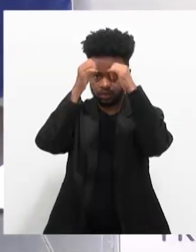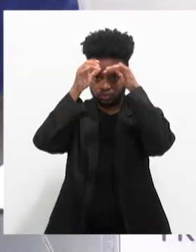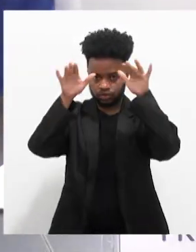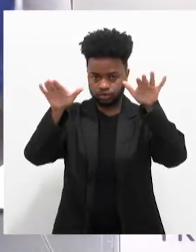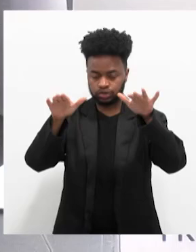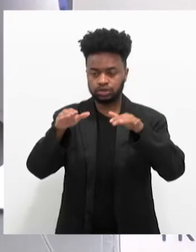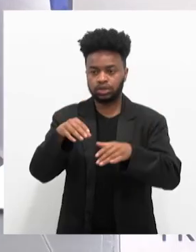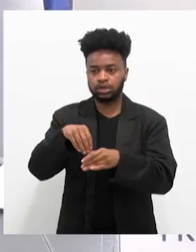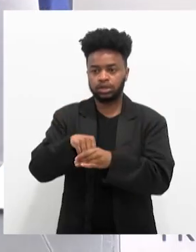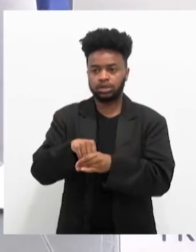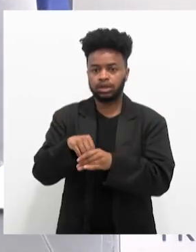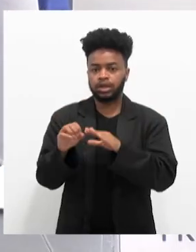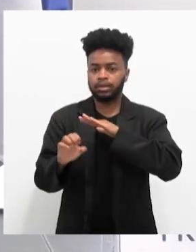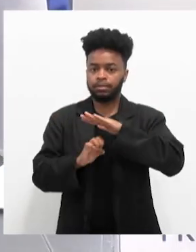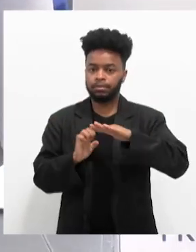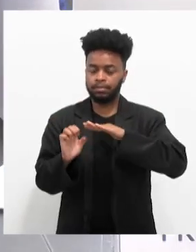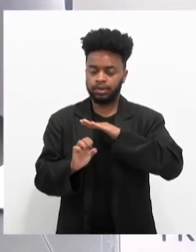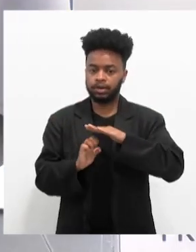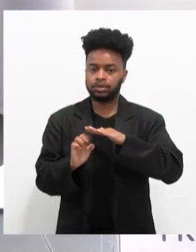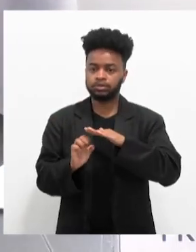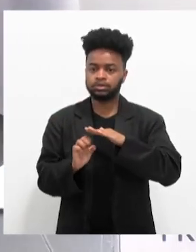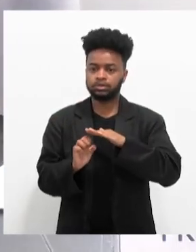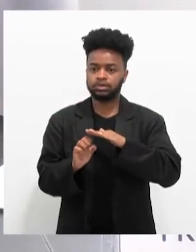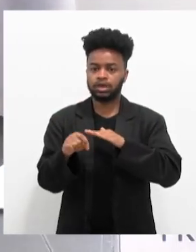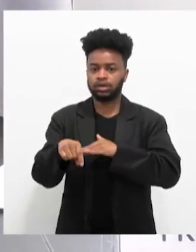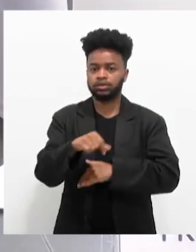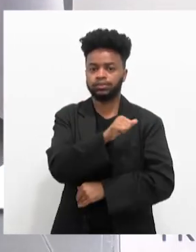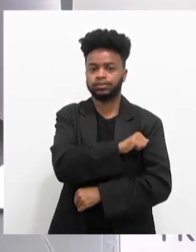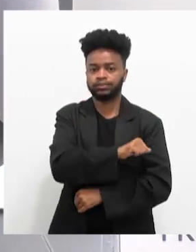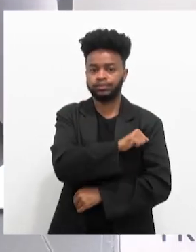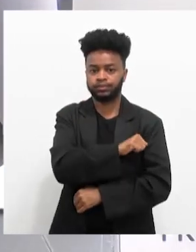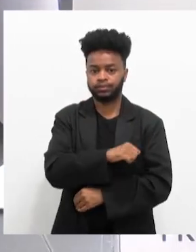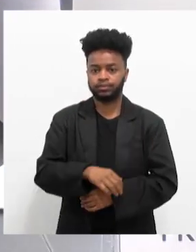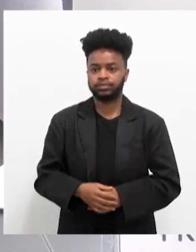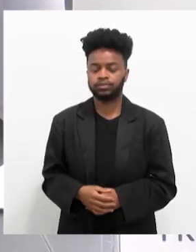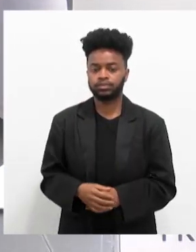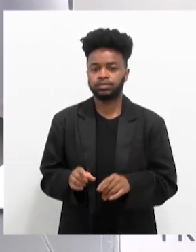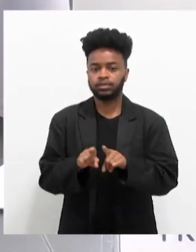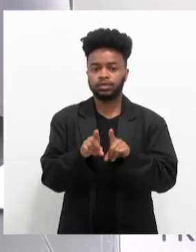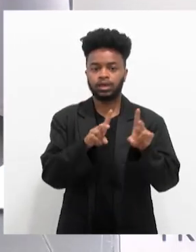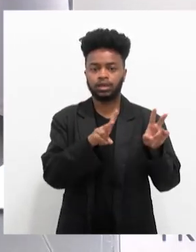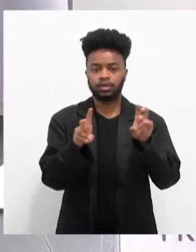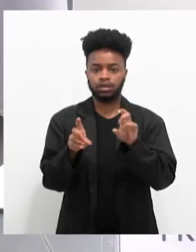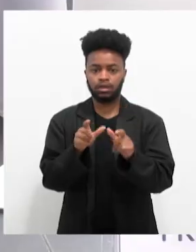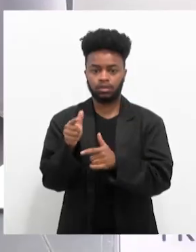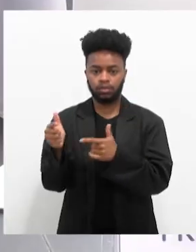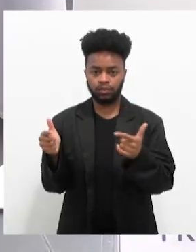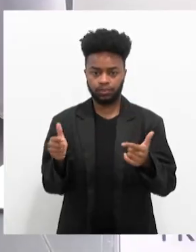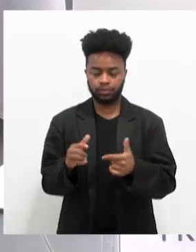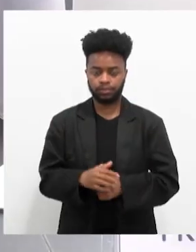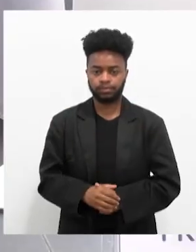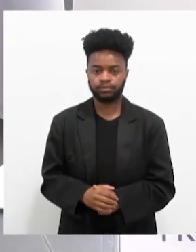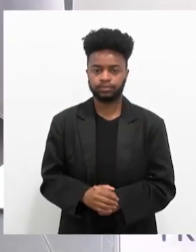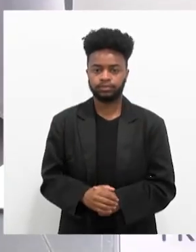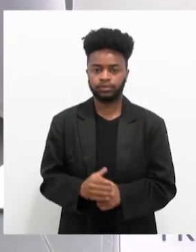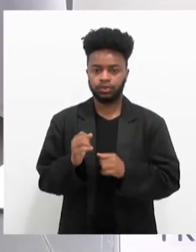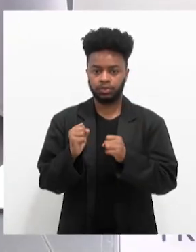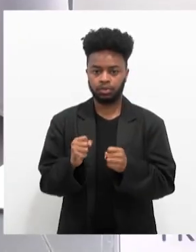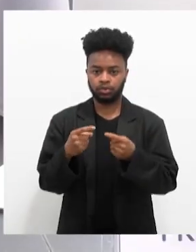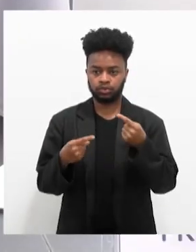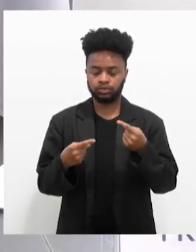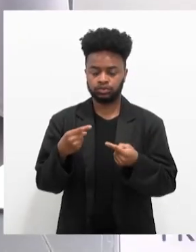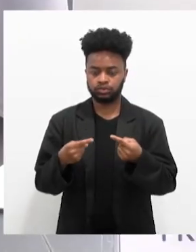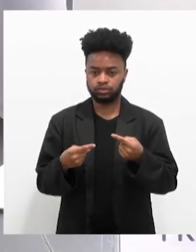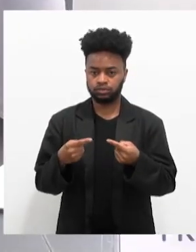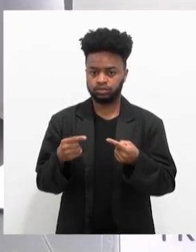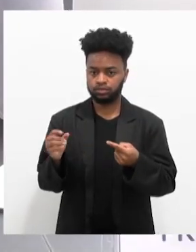autista nas empresas prestadoras de serviço ao Estado do Rio de Janeiro e dá outras providências. Em discussão.